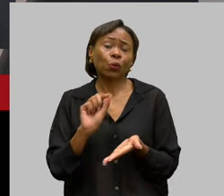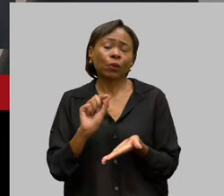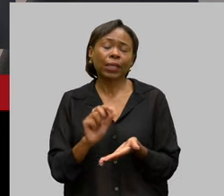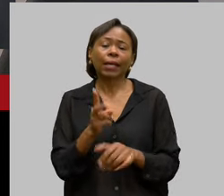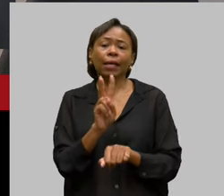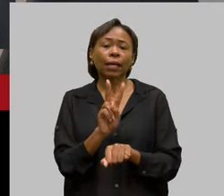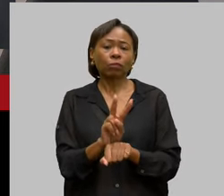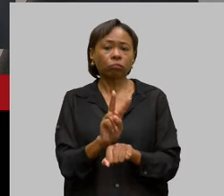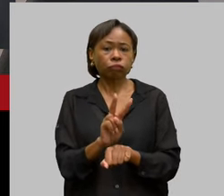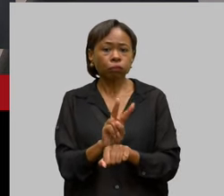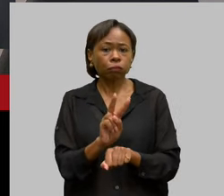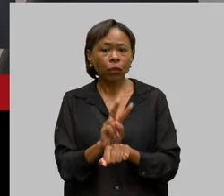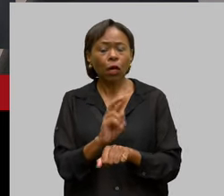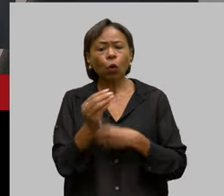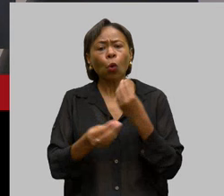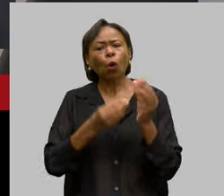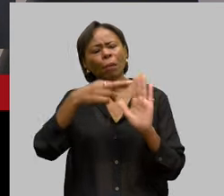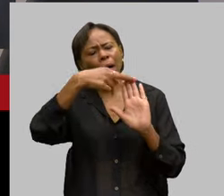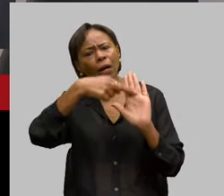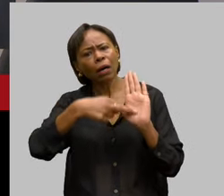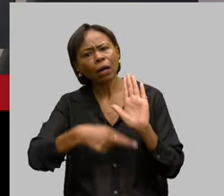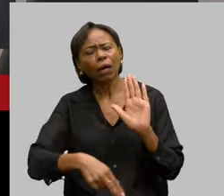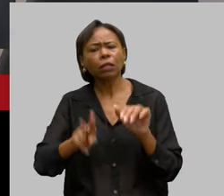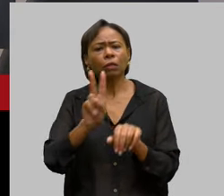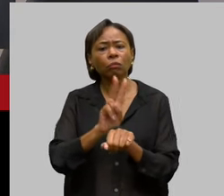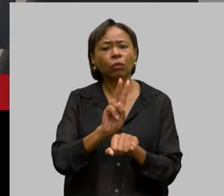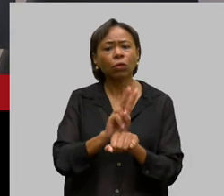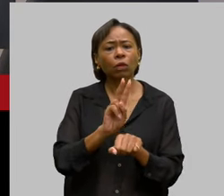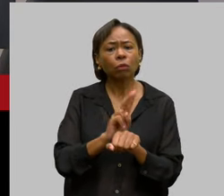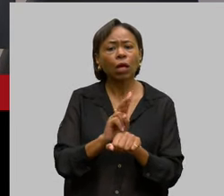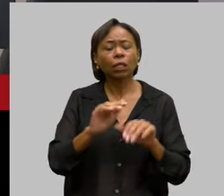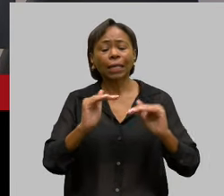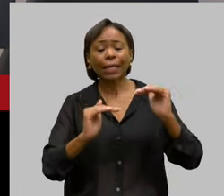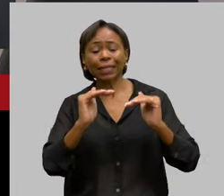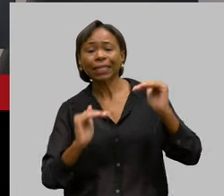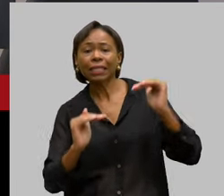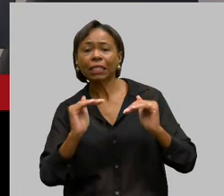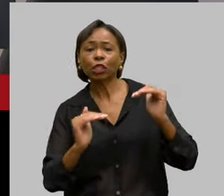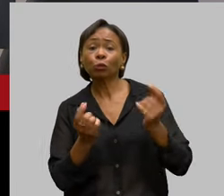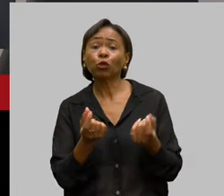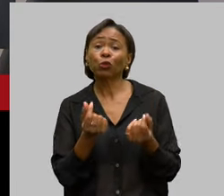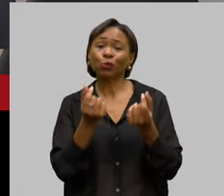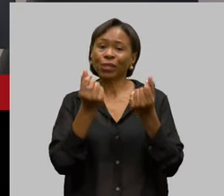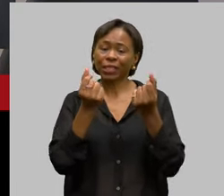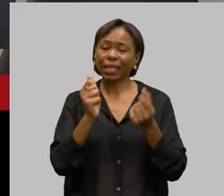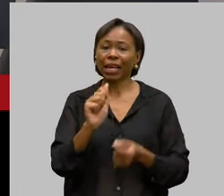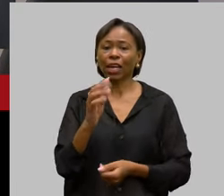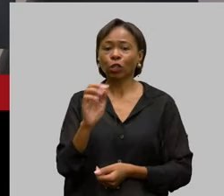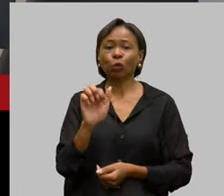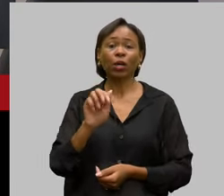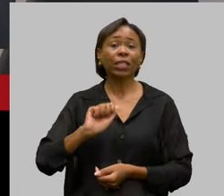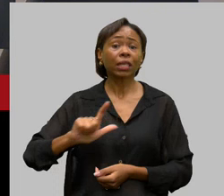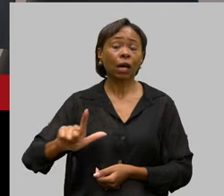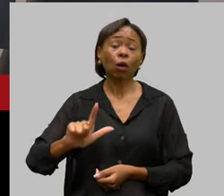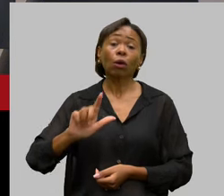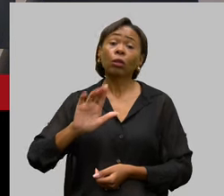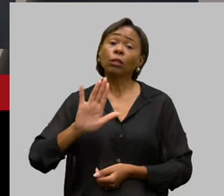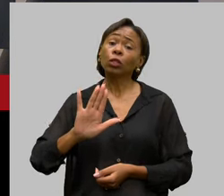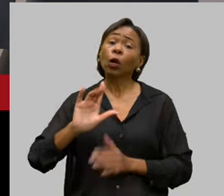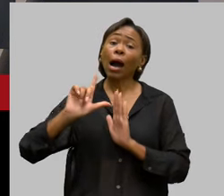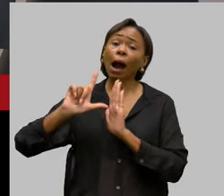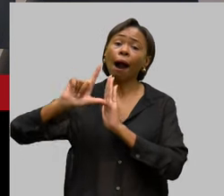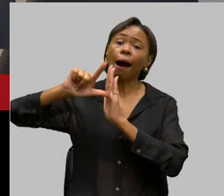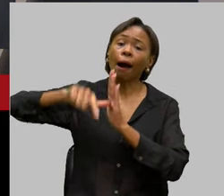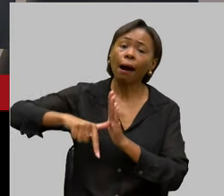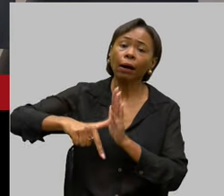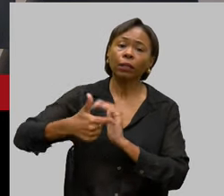sustentabilidade ou critérios de preservação de Equilíbrio financeiro e atorial o que veio acontecer apenas 10 anos depois com a emenda